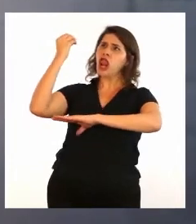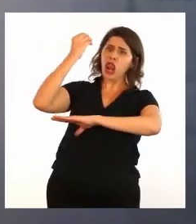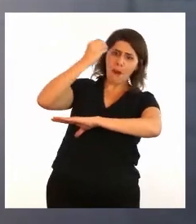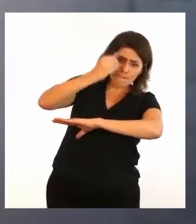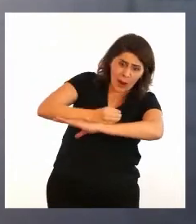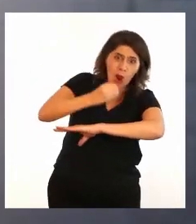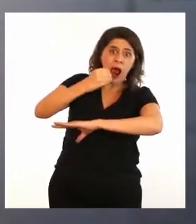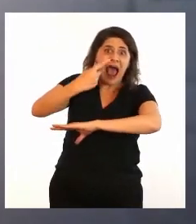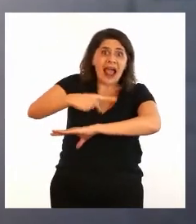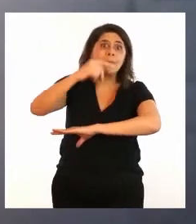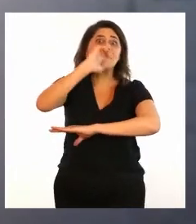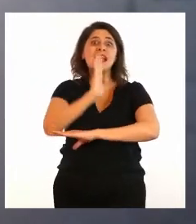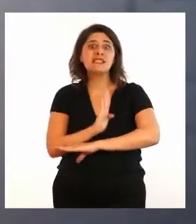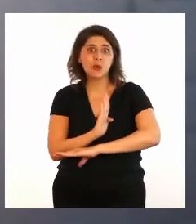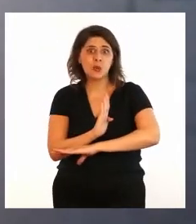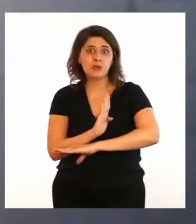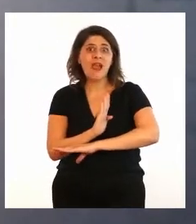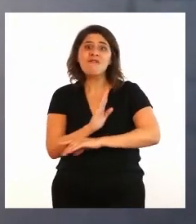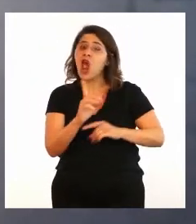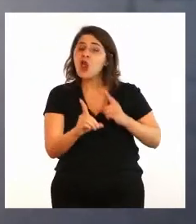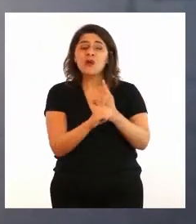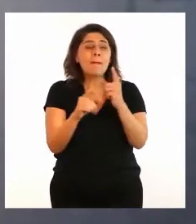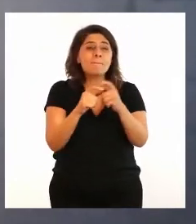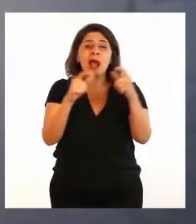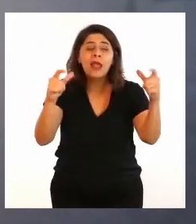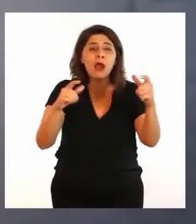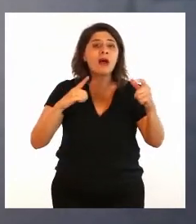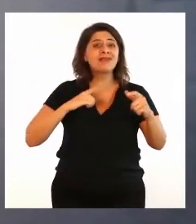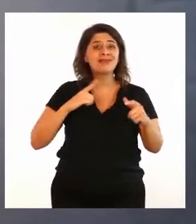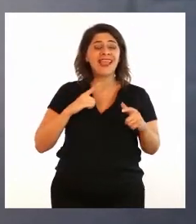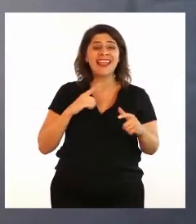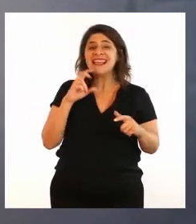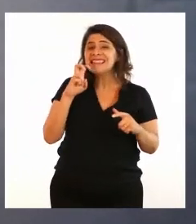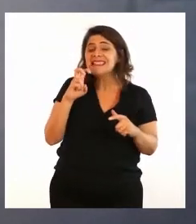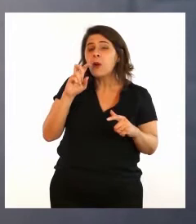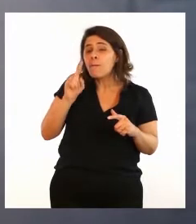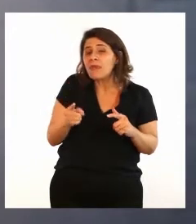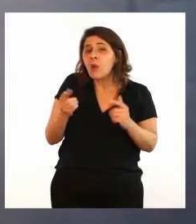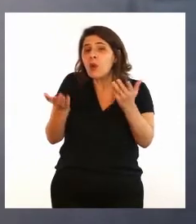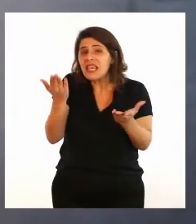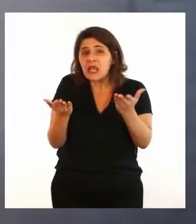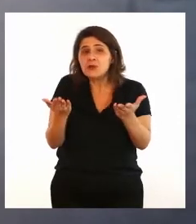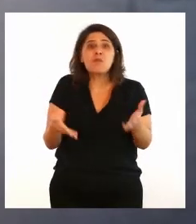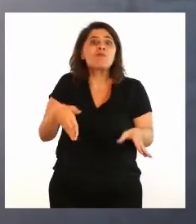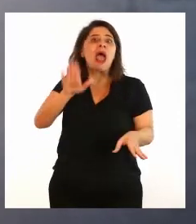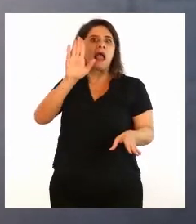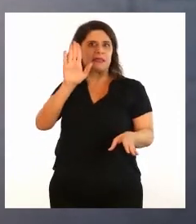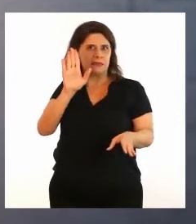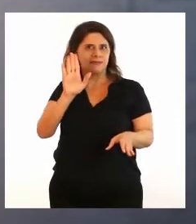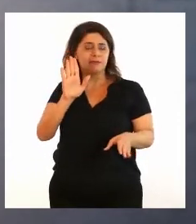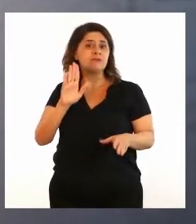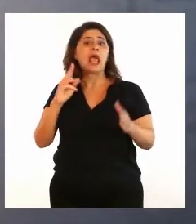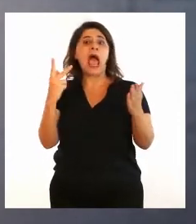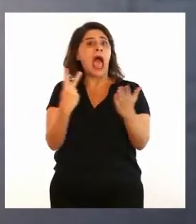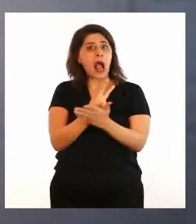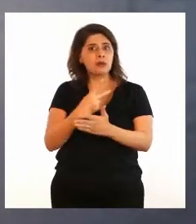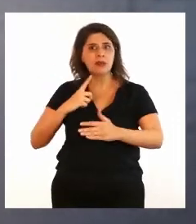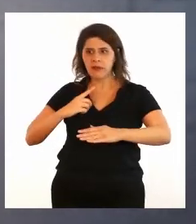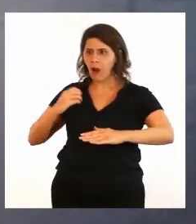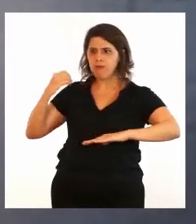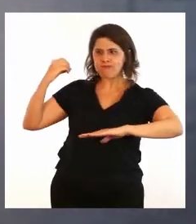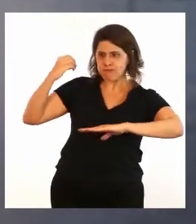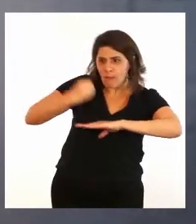por conta do riacho Bendegó, no sertão da Bahia, para onde ele rolou depois de uma primeira tentativa